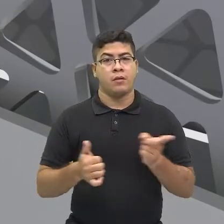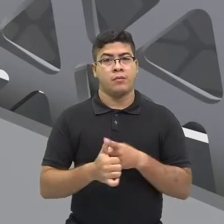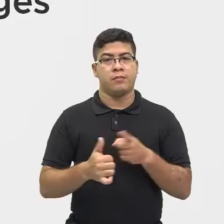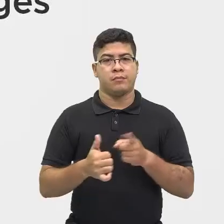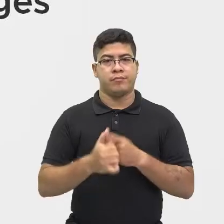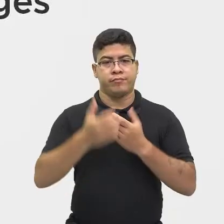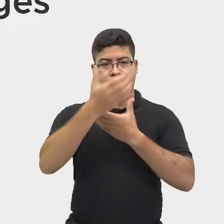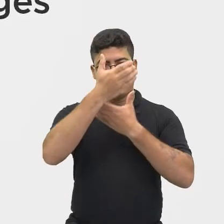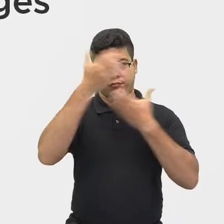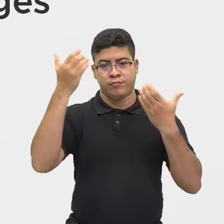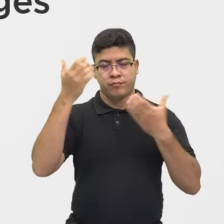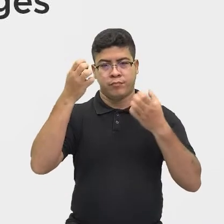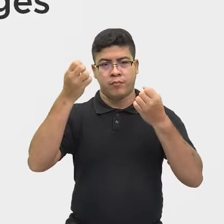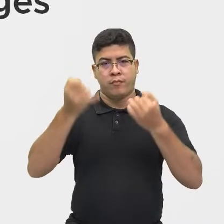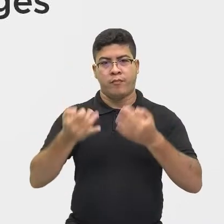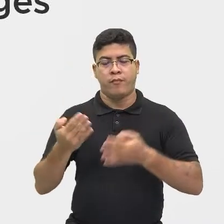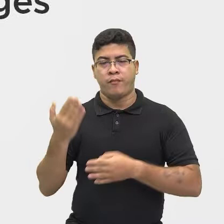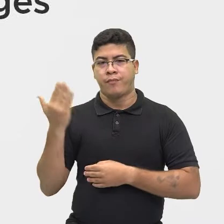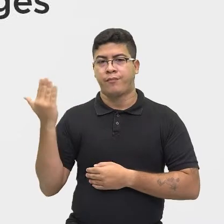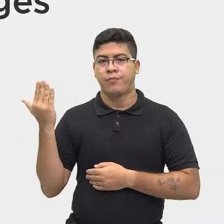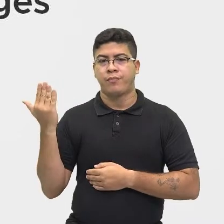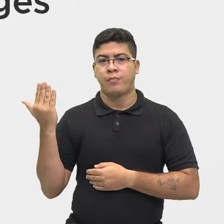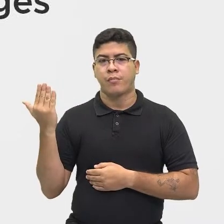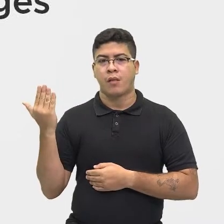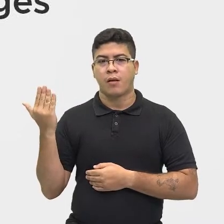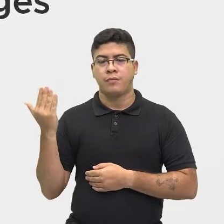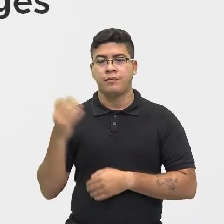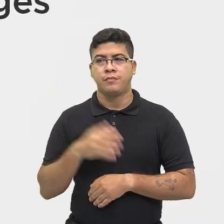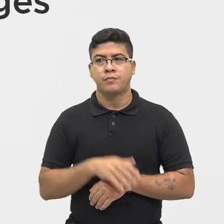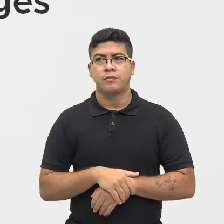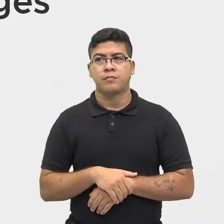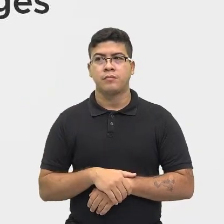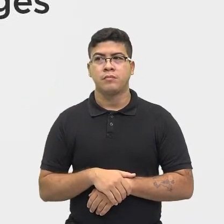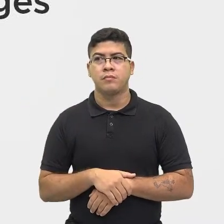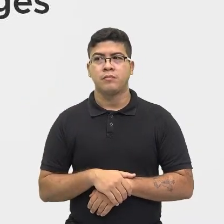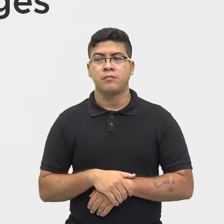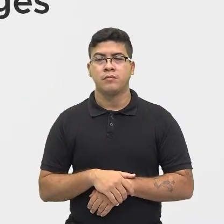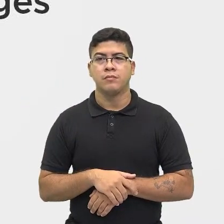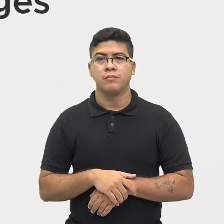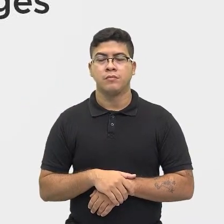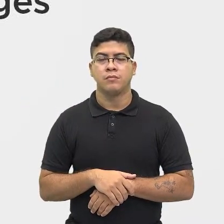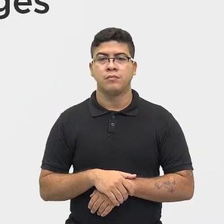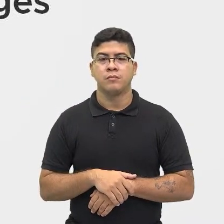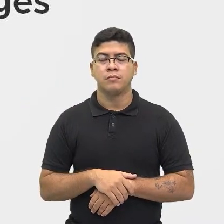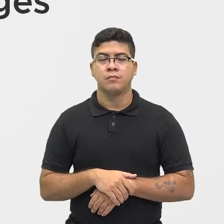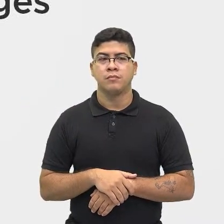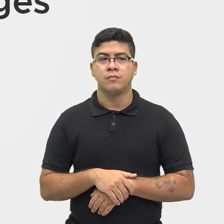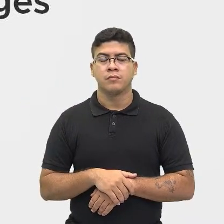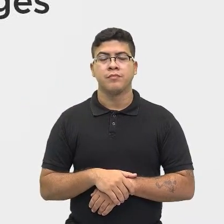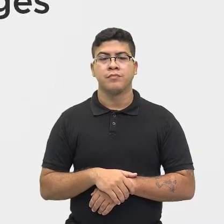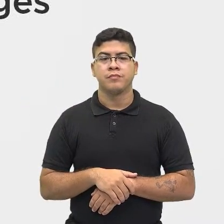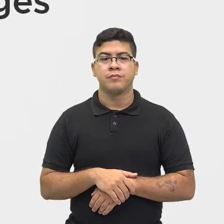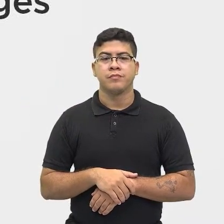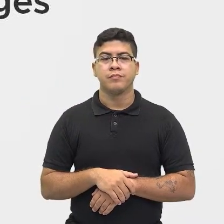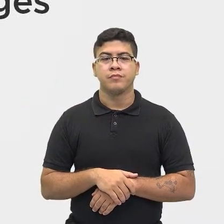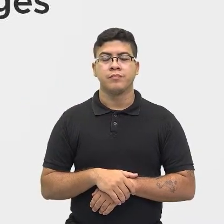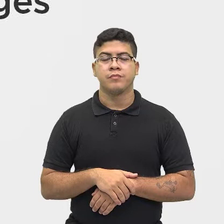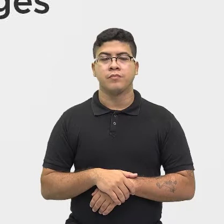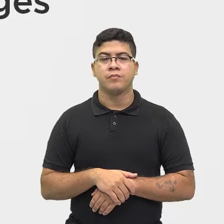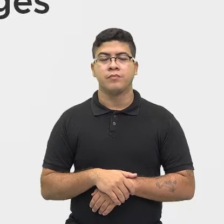só. Então vamos falar agora sobre o cubismo, ok? Então olha só, o